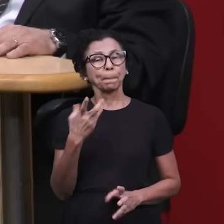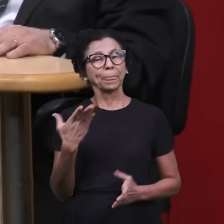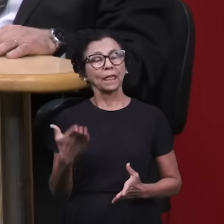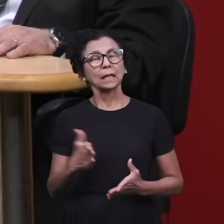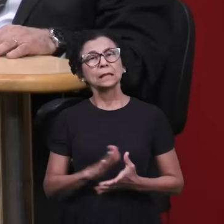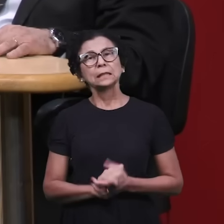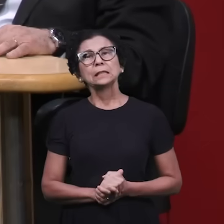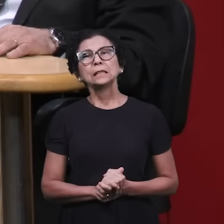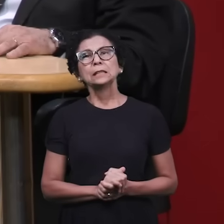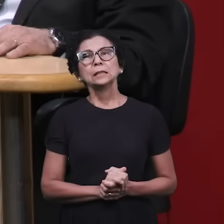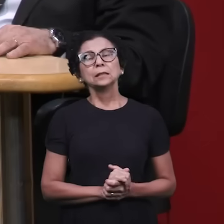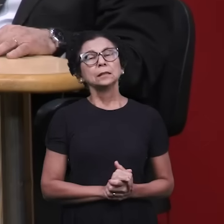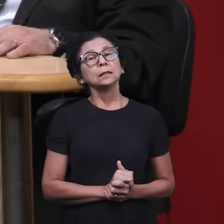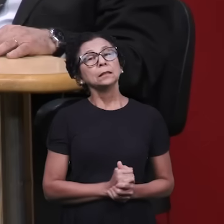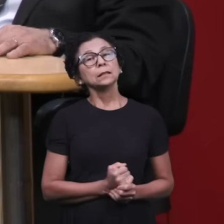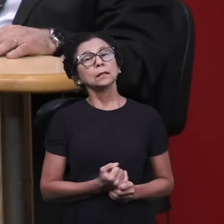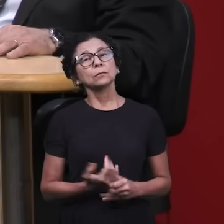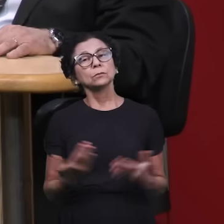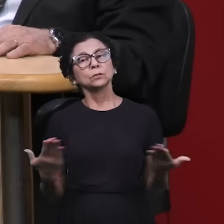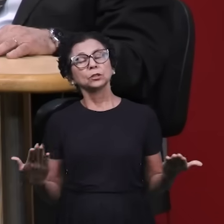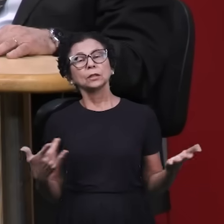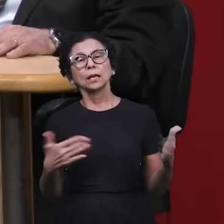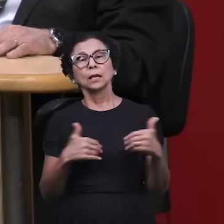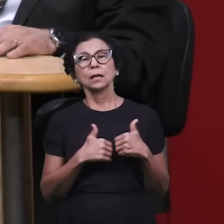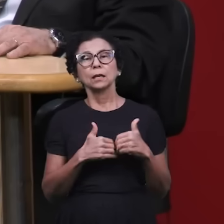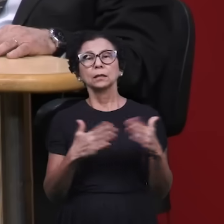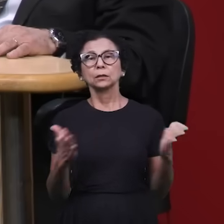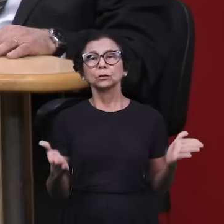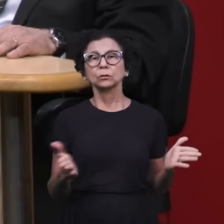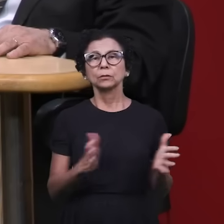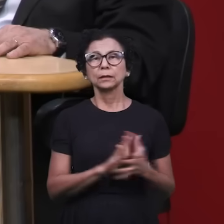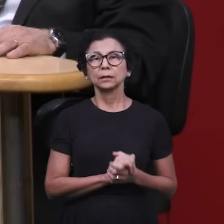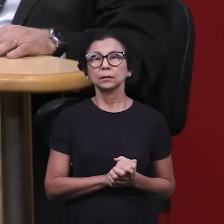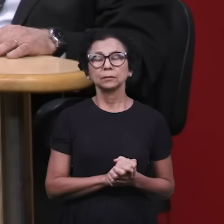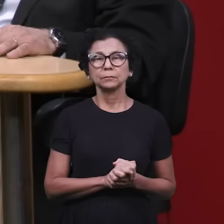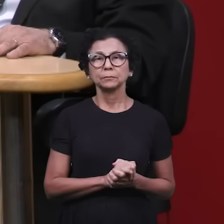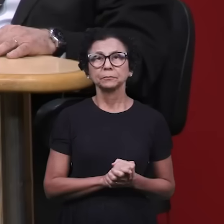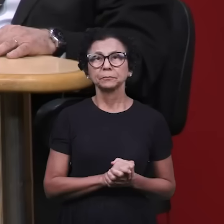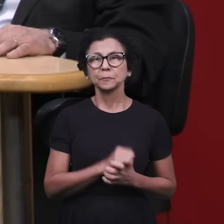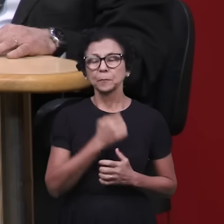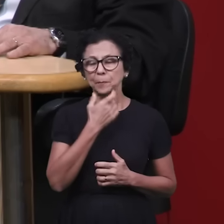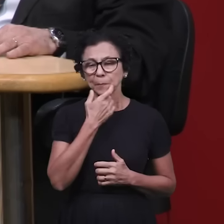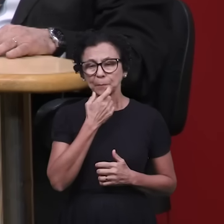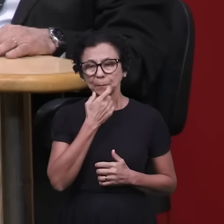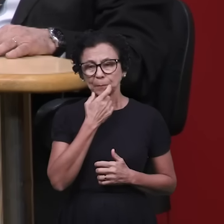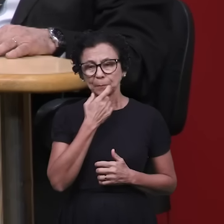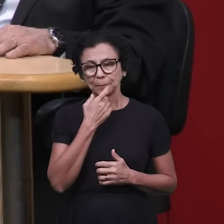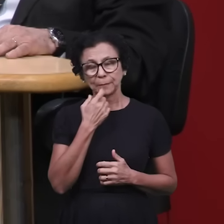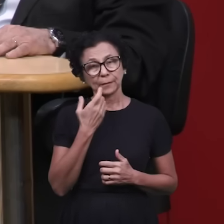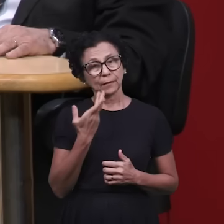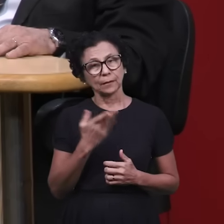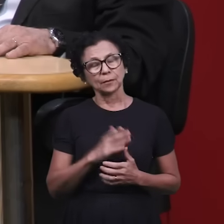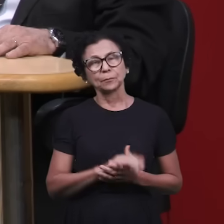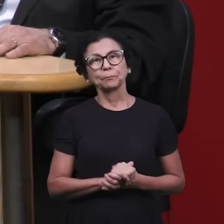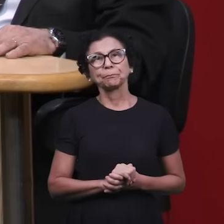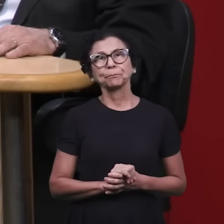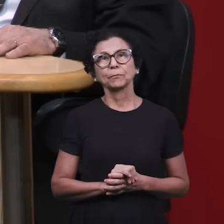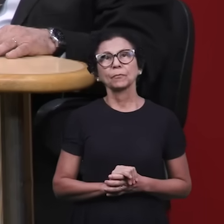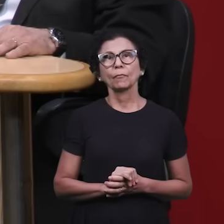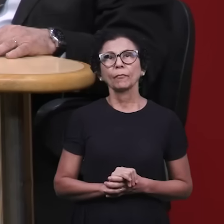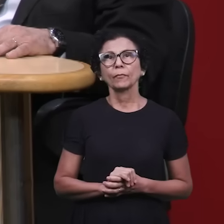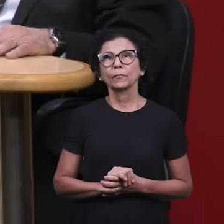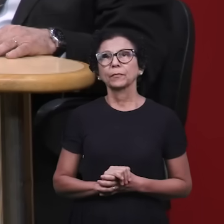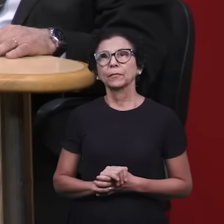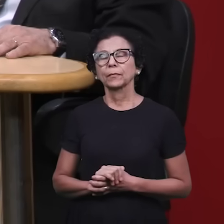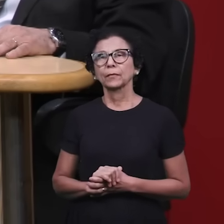interessante. Os dogmas entraram como uma verdade relativa. E eles não tinham como contrapor isso, uma pela ignorância do povo, exatamente. E outro que